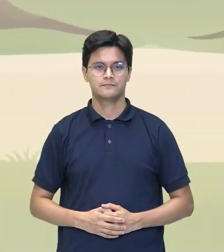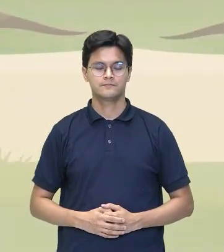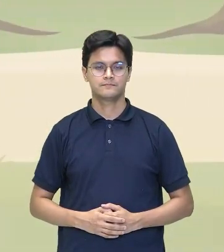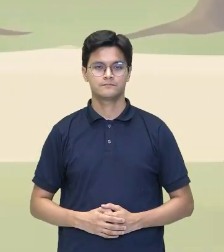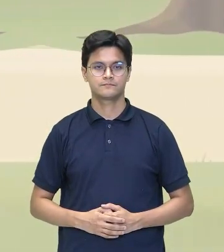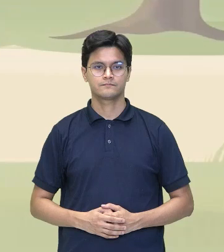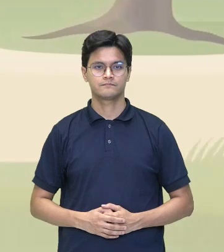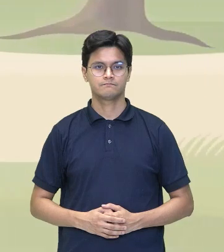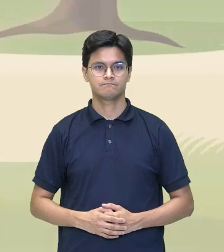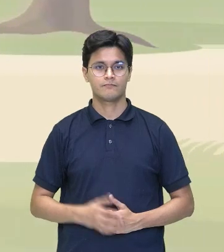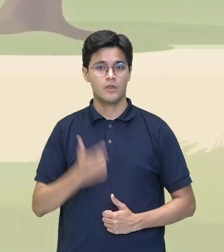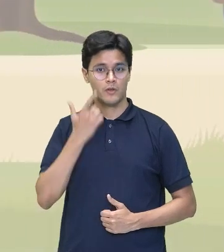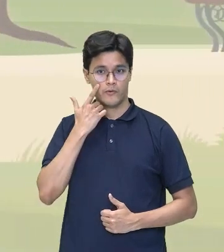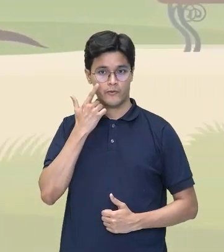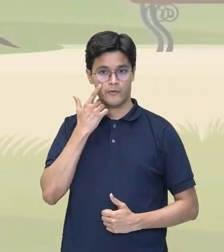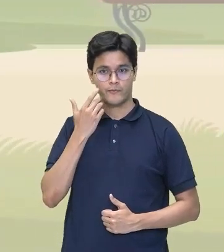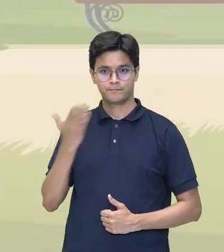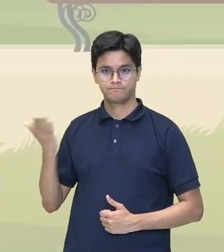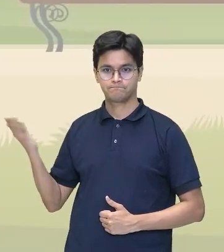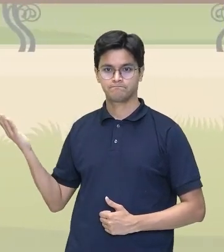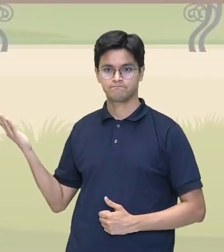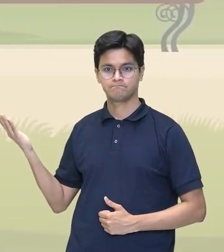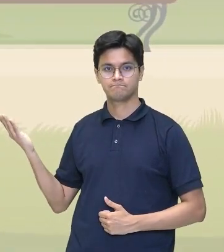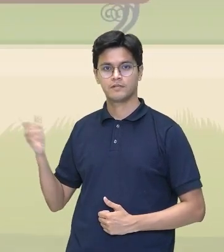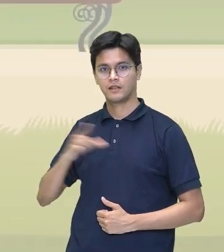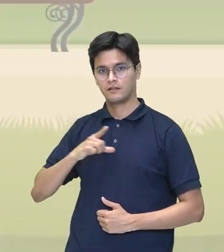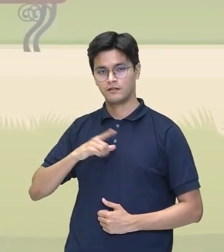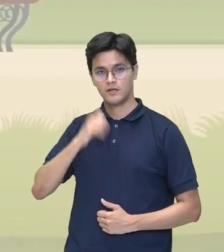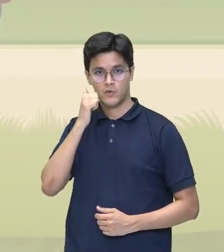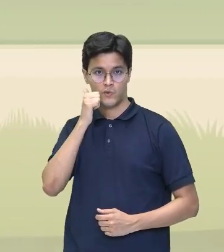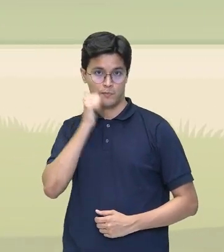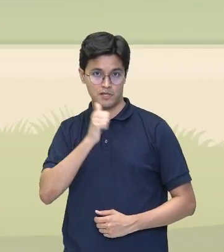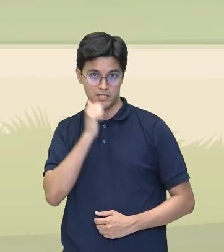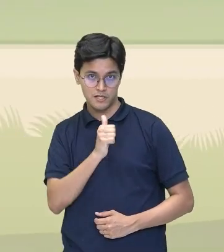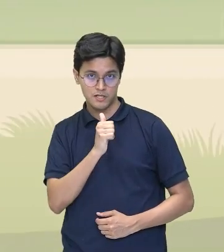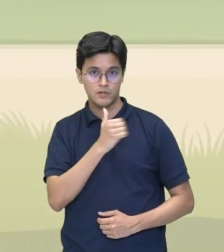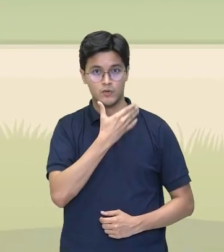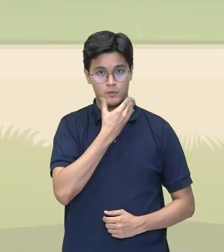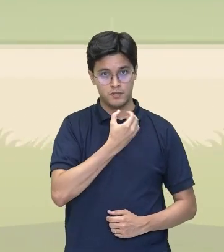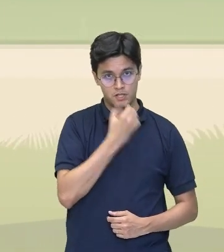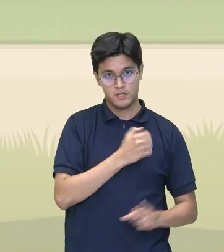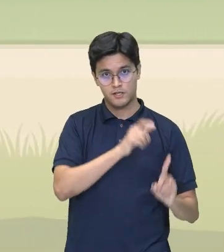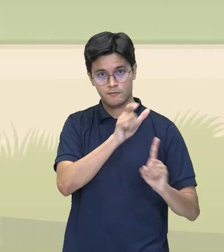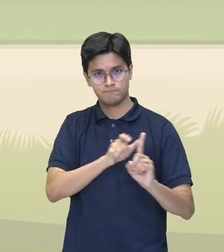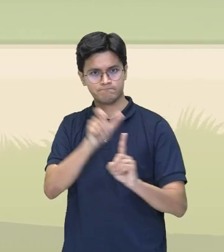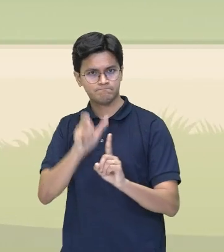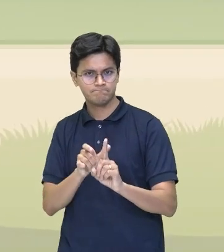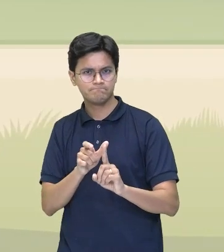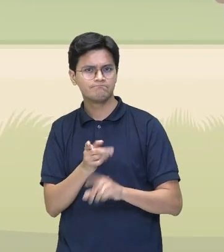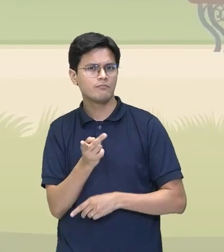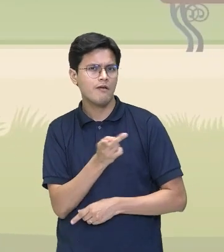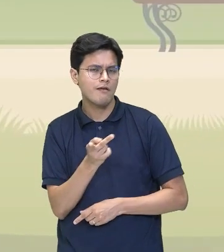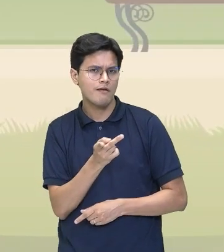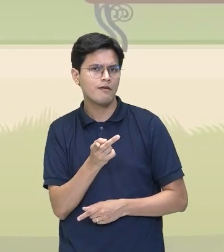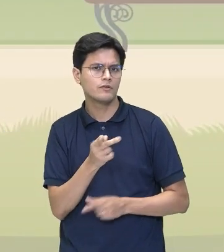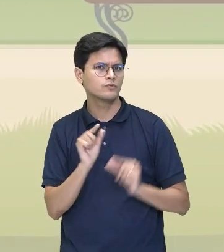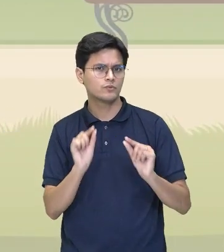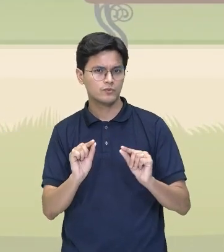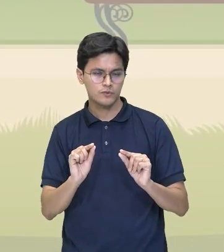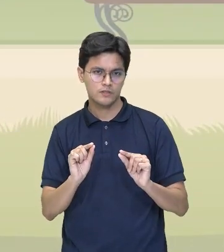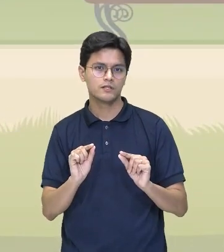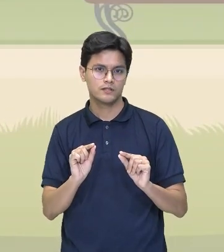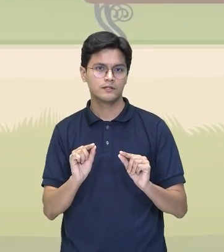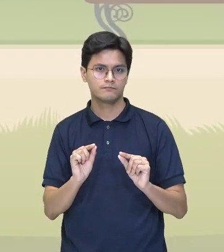Então, olha só, vocês podem observar aí, né, os nossos personagens, não é? O que eles estavam fazendo? We